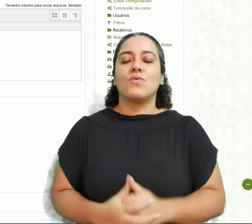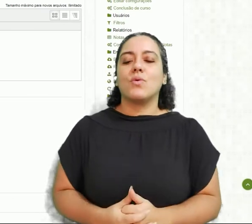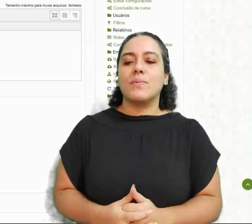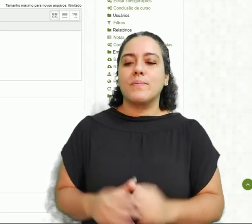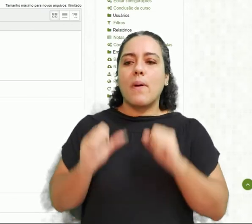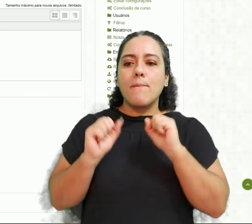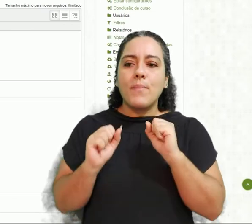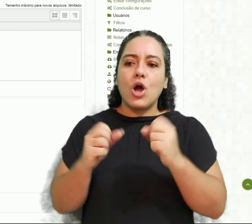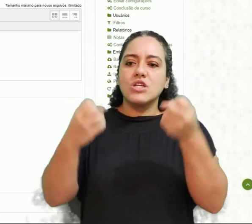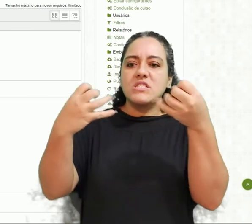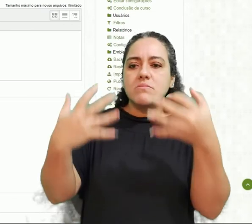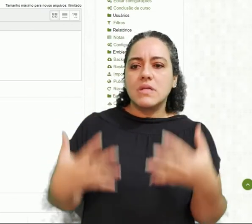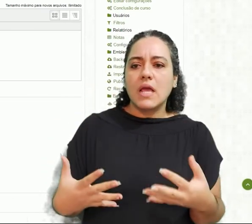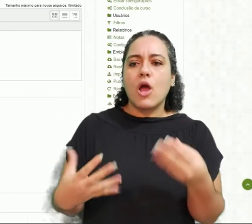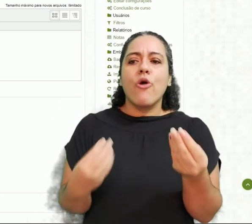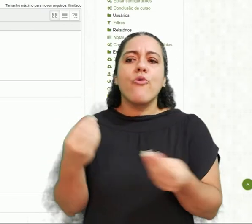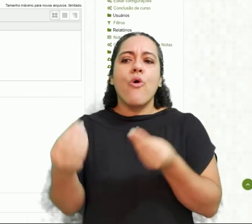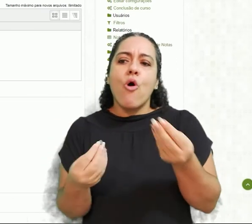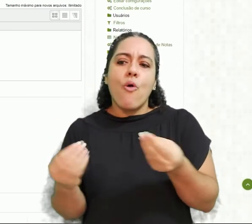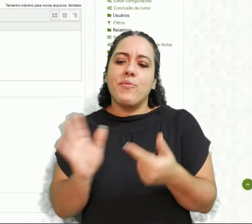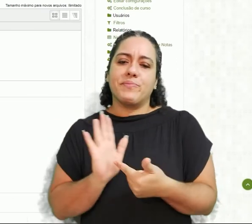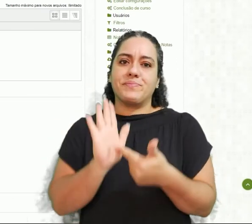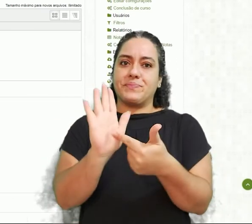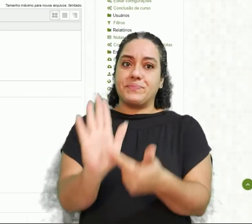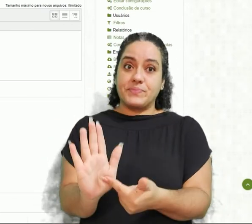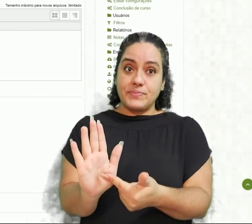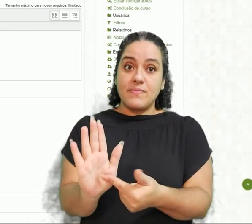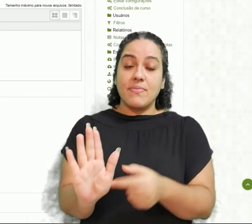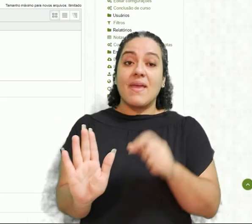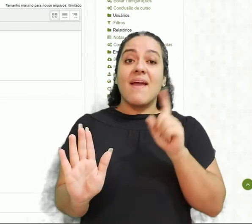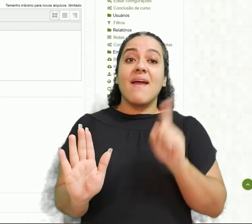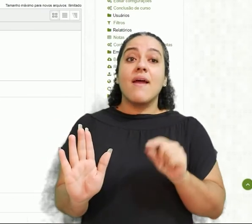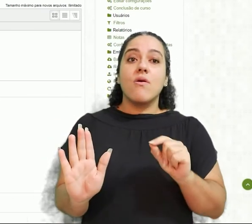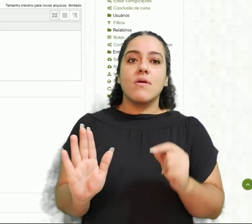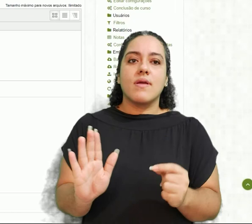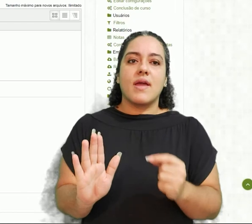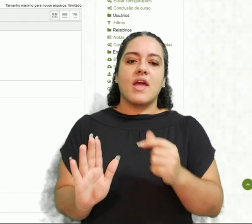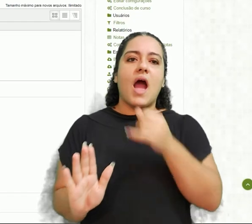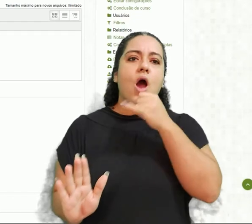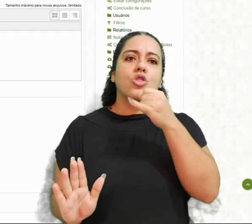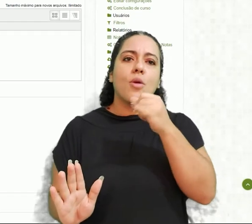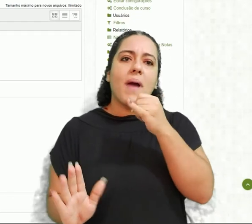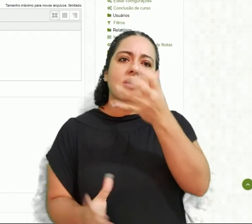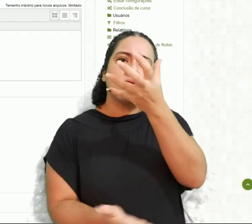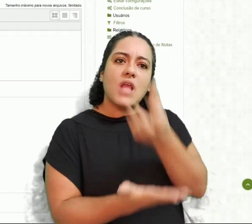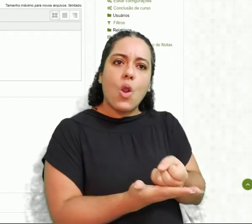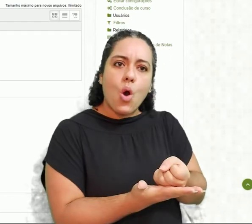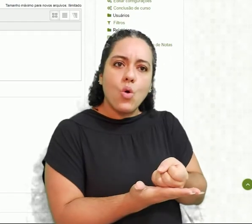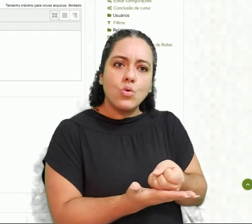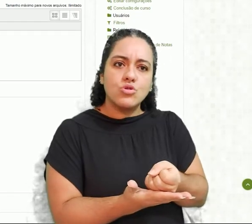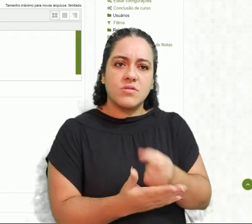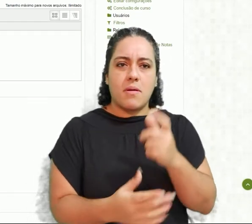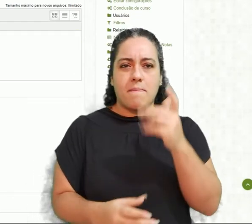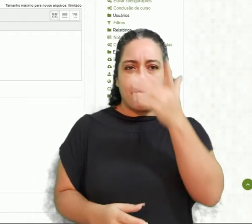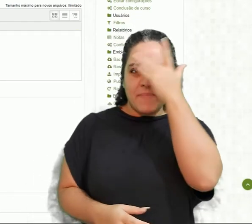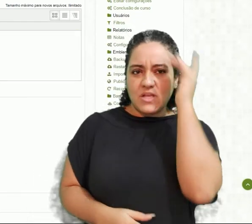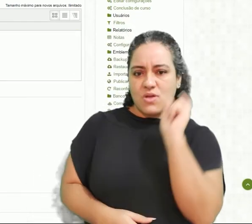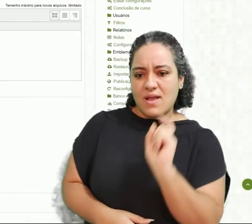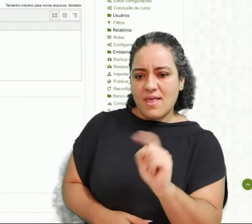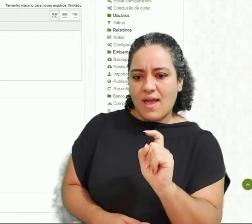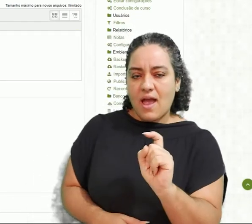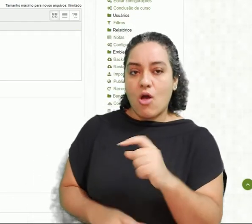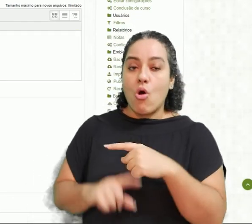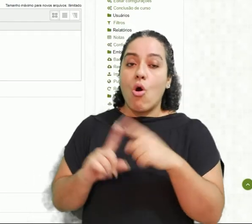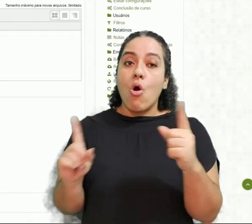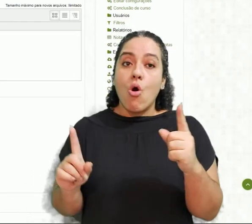arquivo você vai dizer como é que vai ser exibido se ele vai forçar o download por exemplo como quando a pessoa clicar